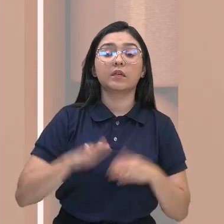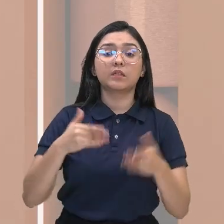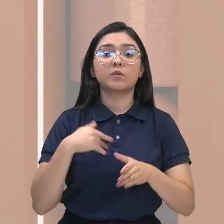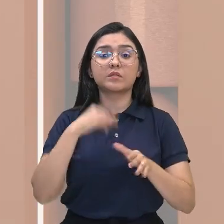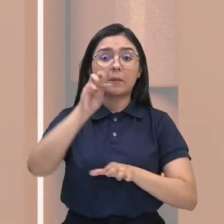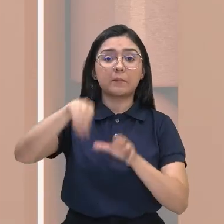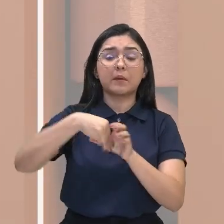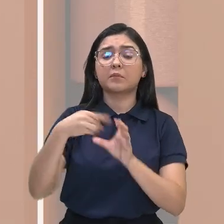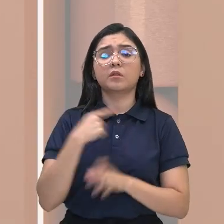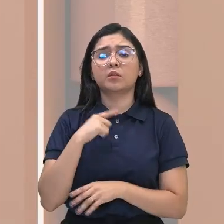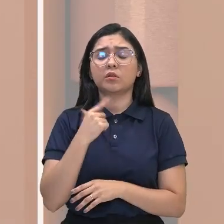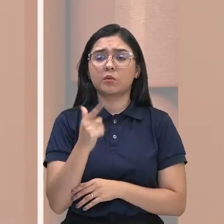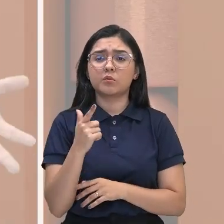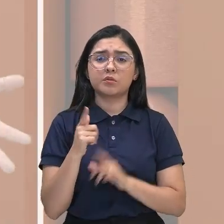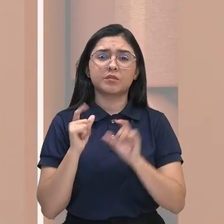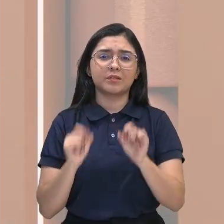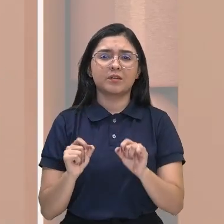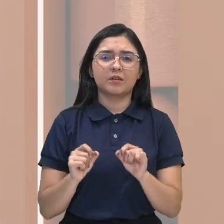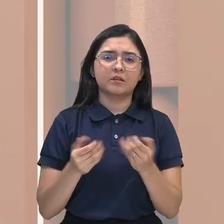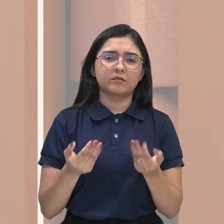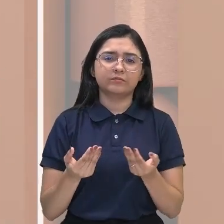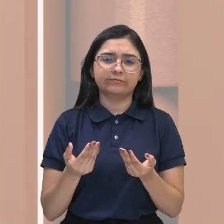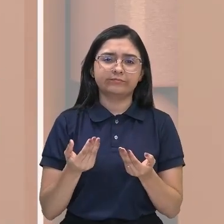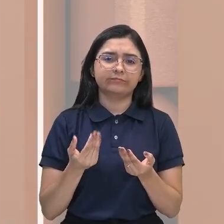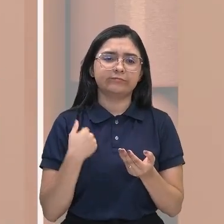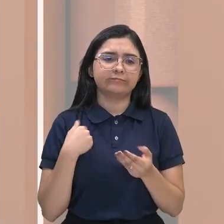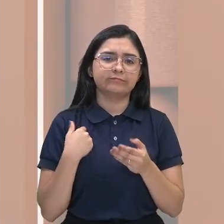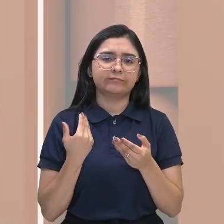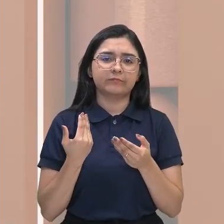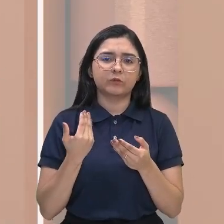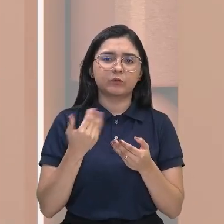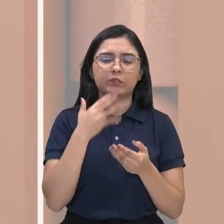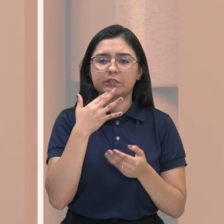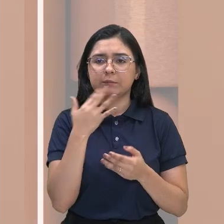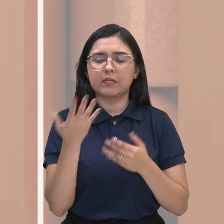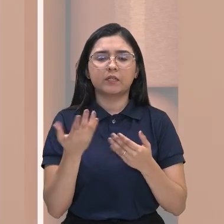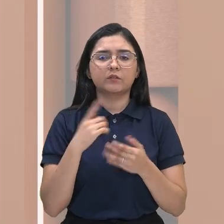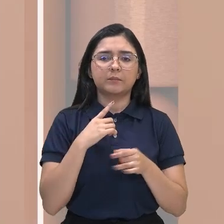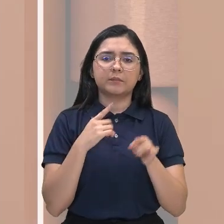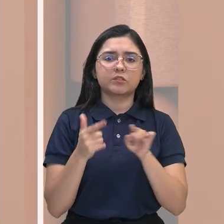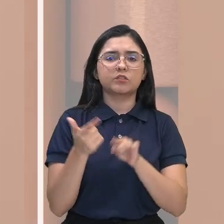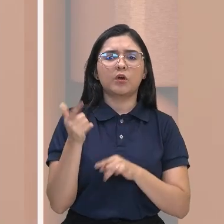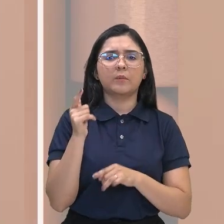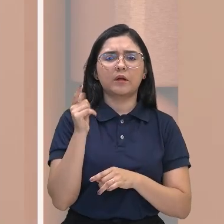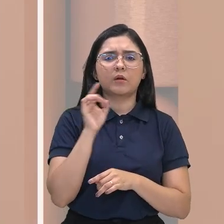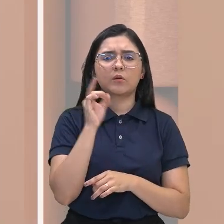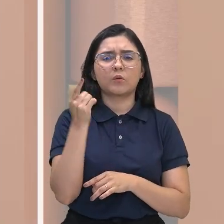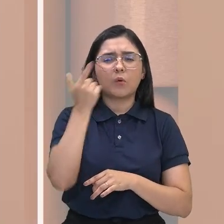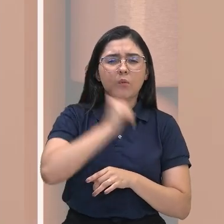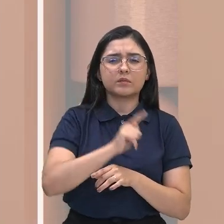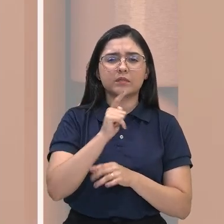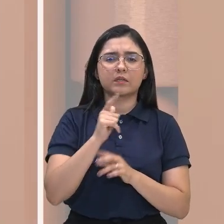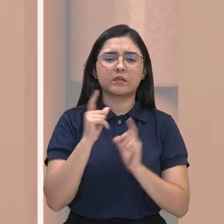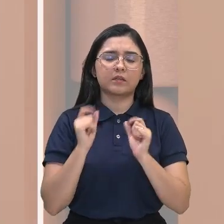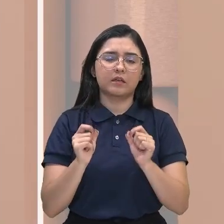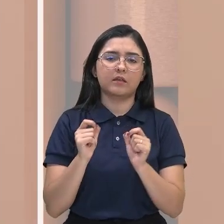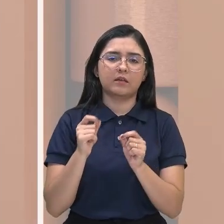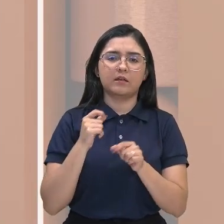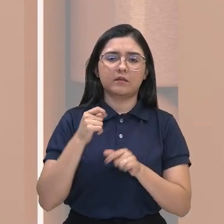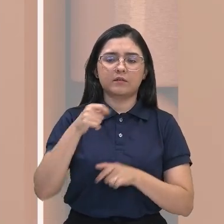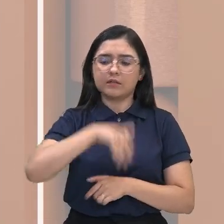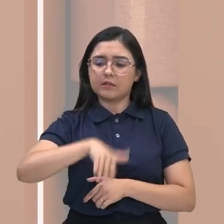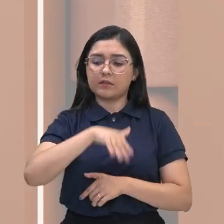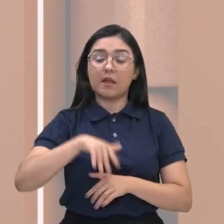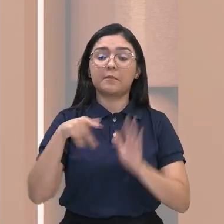tinham vocação nenhuma e estavam ali justamente para conseguir um cargo religioso que também dava um certo poder